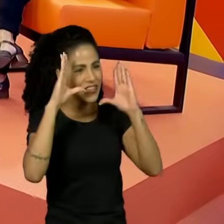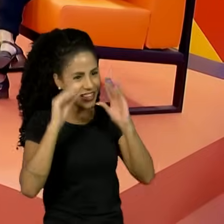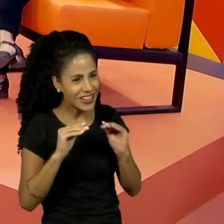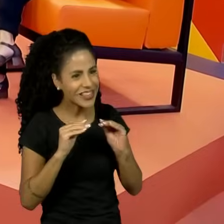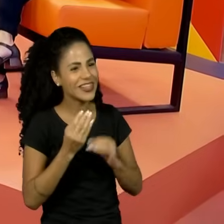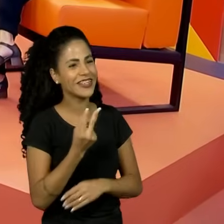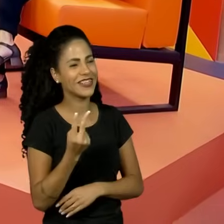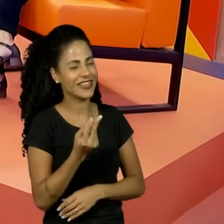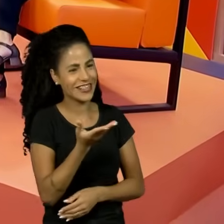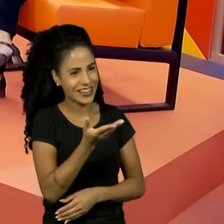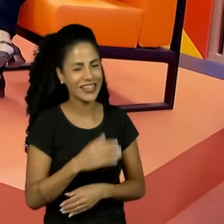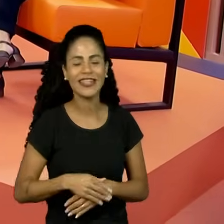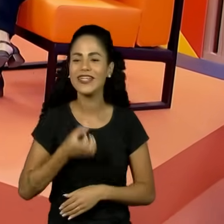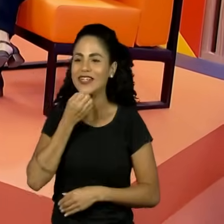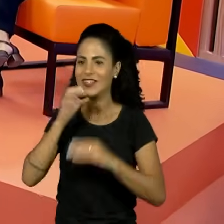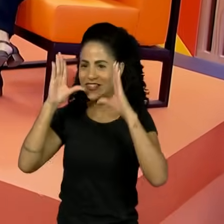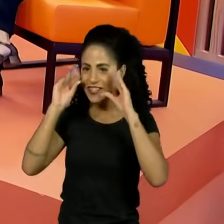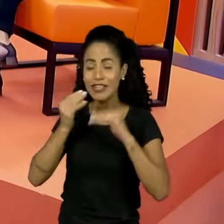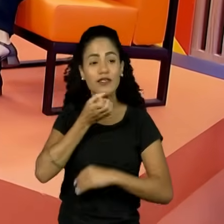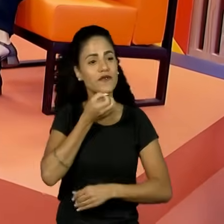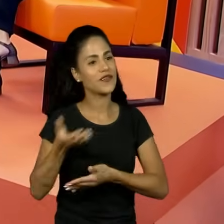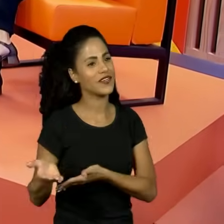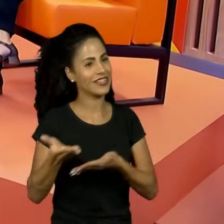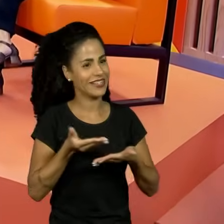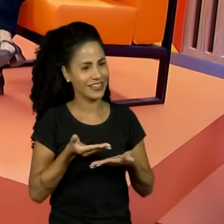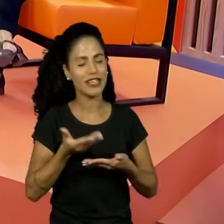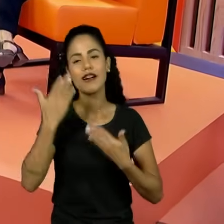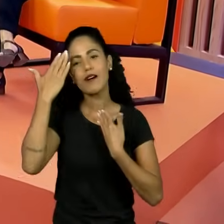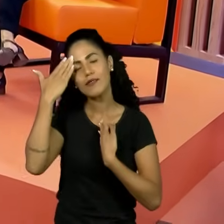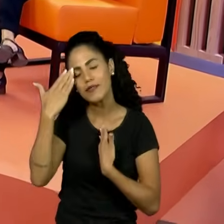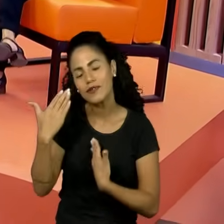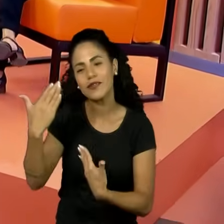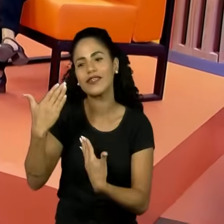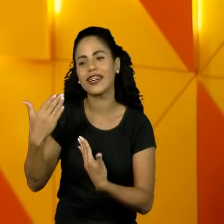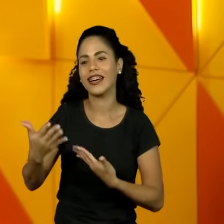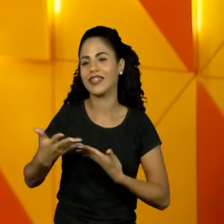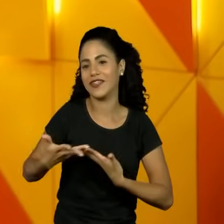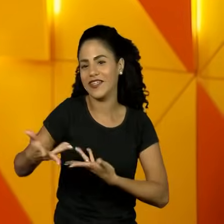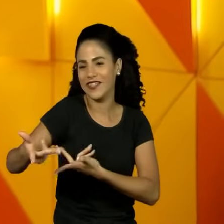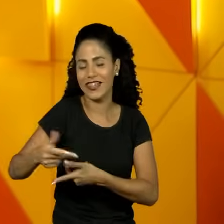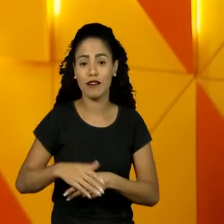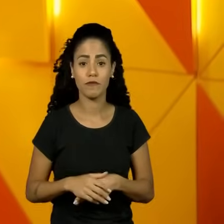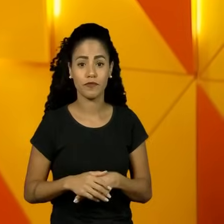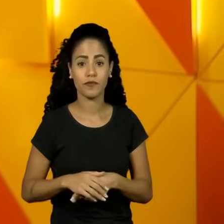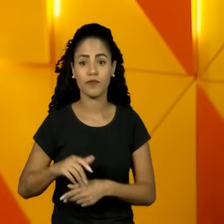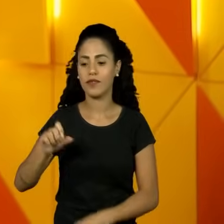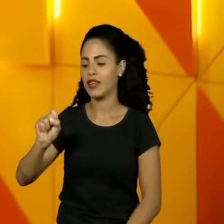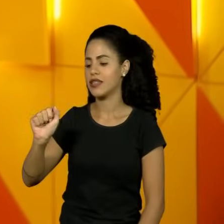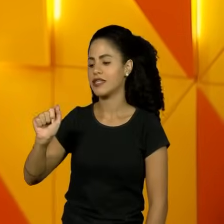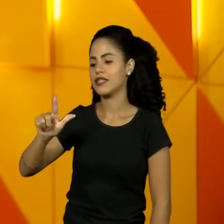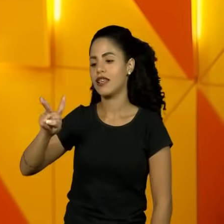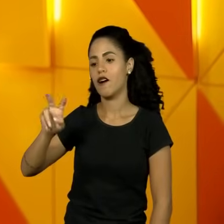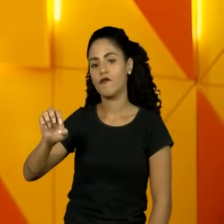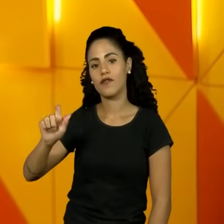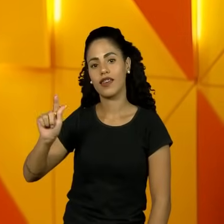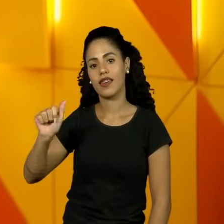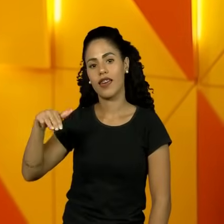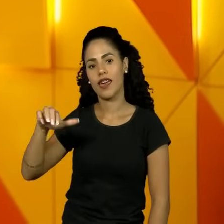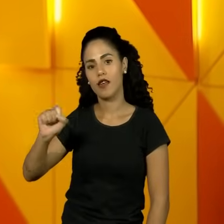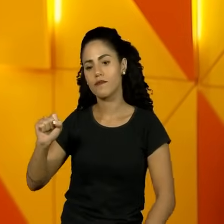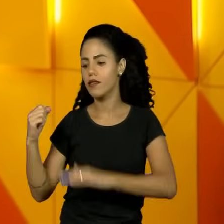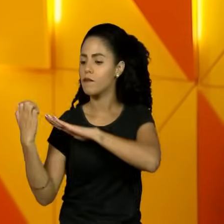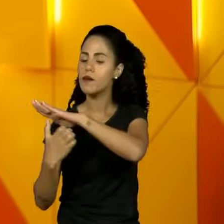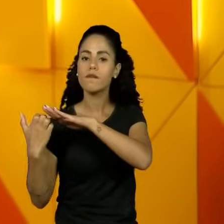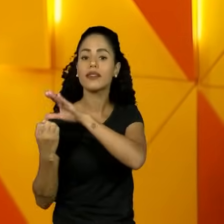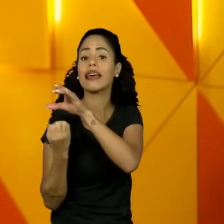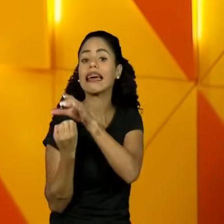Boa noite, Renan. Boa noite. Sejam bem-vindos. Obrigada, muito obrigada pelo convite. A Salve Games, gente, é uma empresa de desenvolvimento